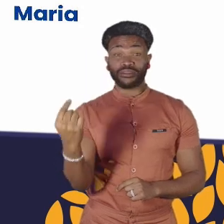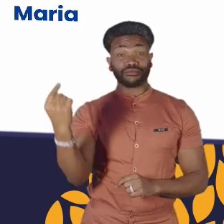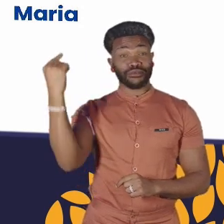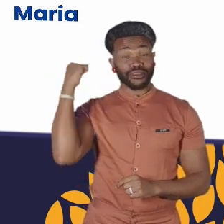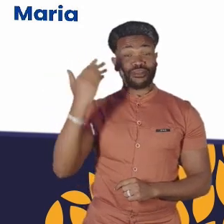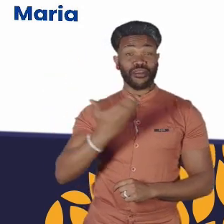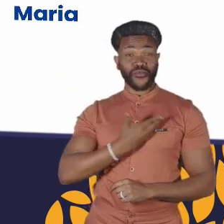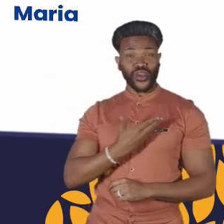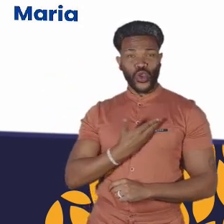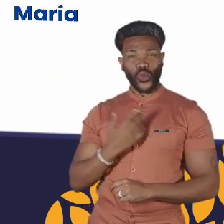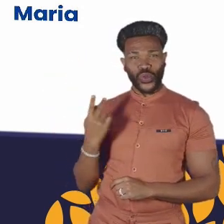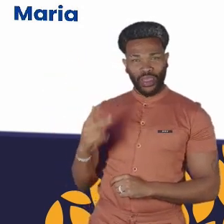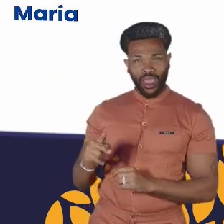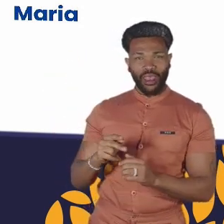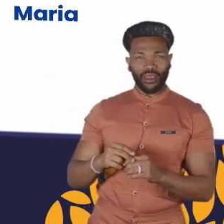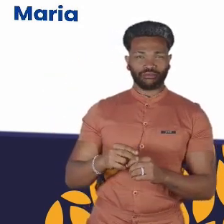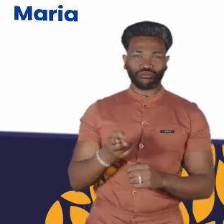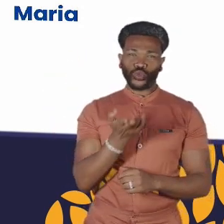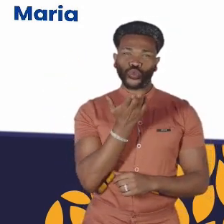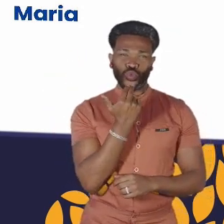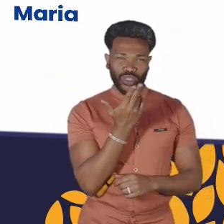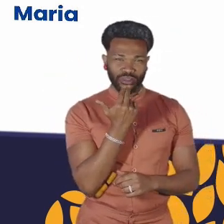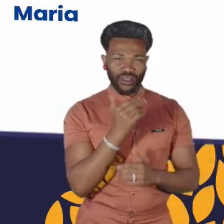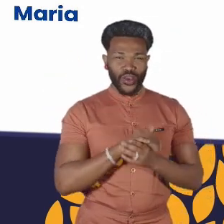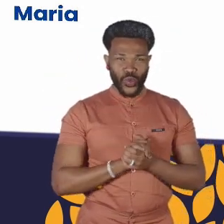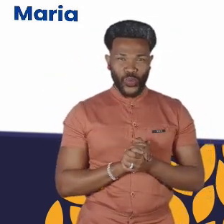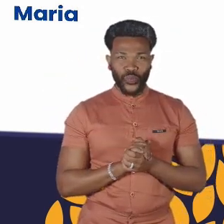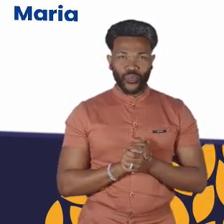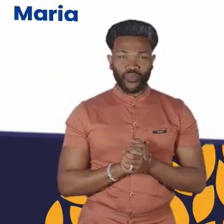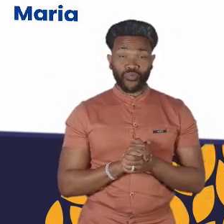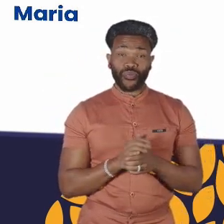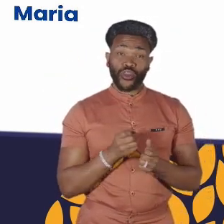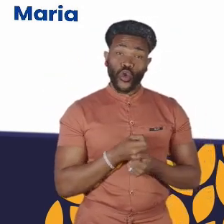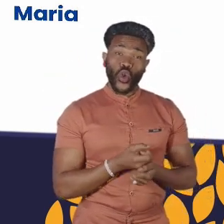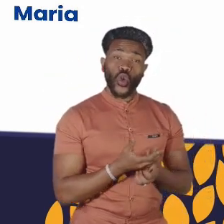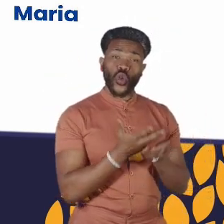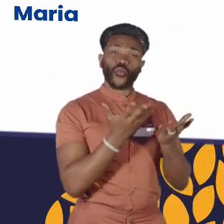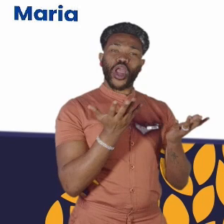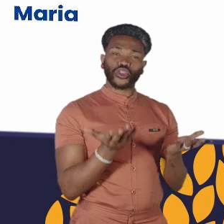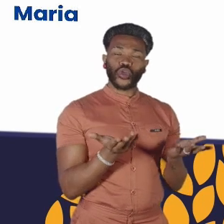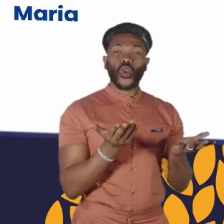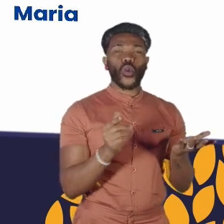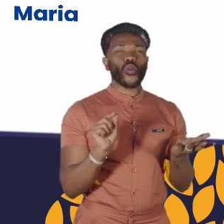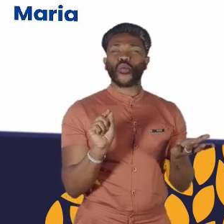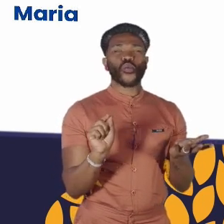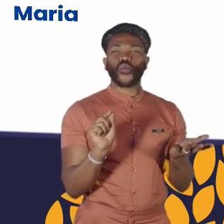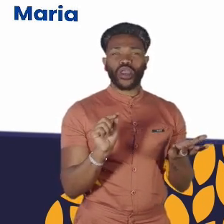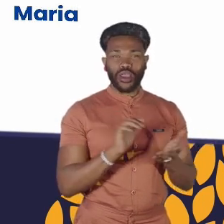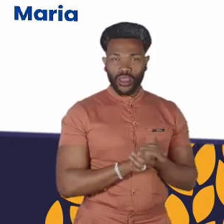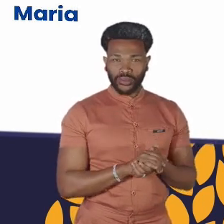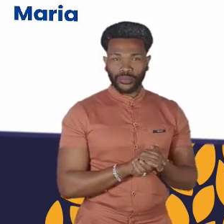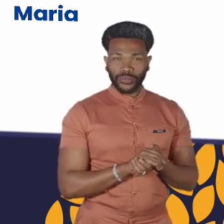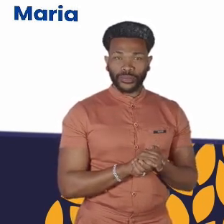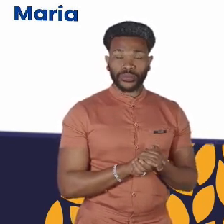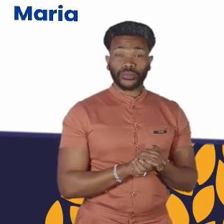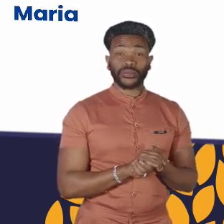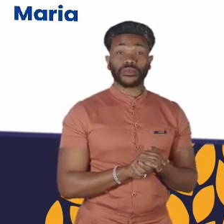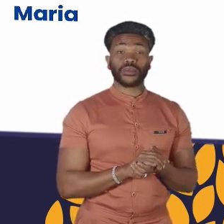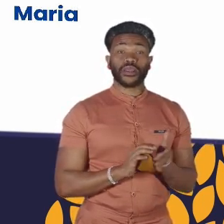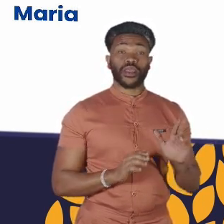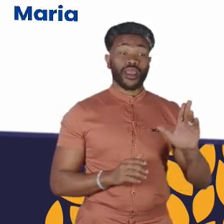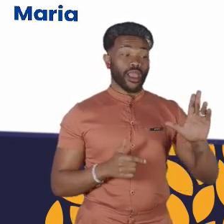um amigo dela, nutricionista, compartilhou com ela um pouco de cigarro, de